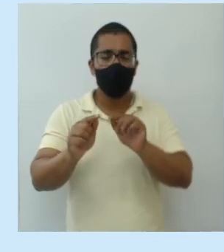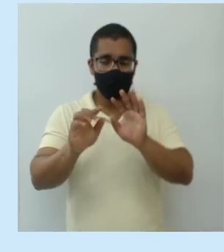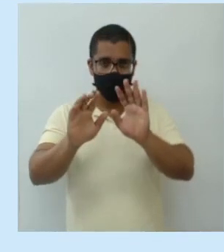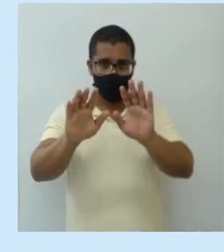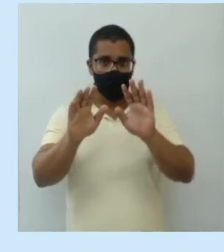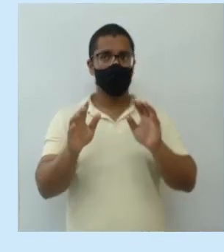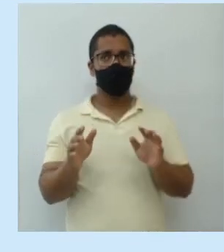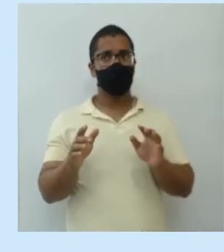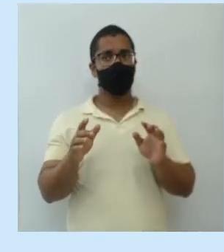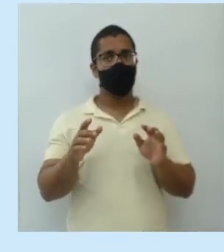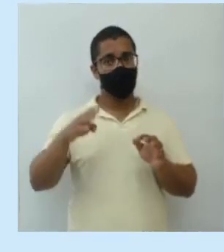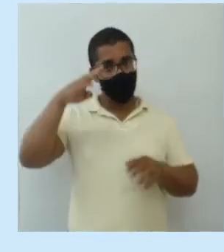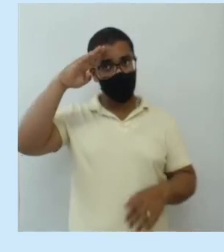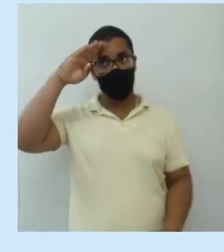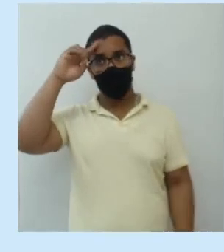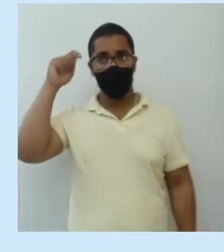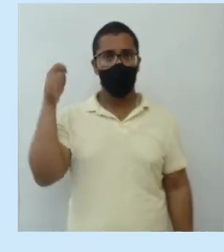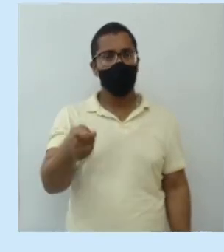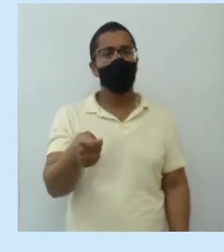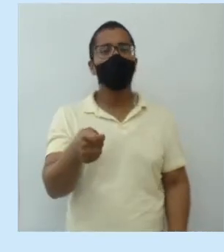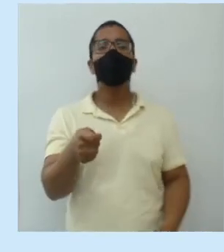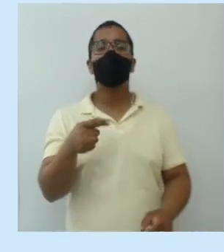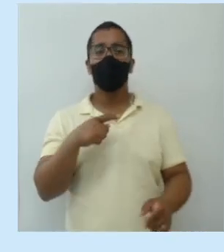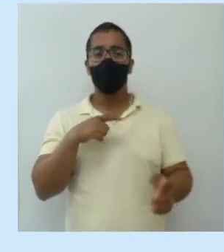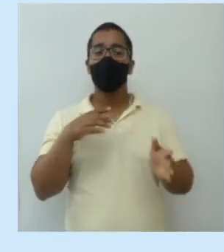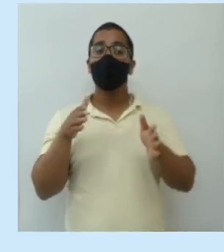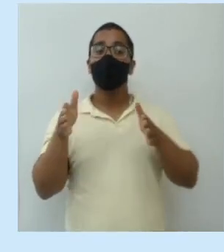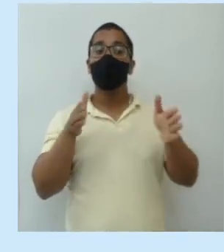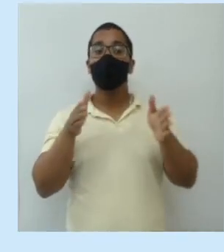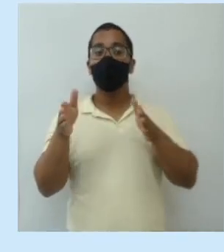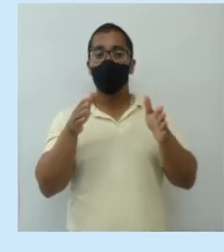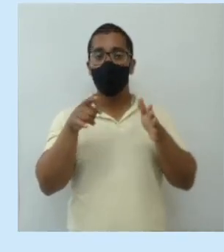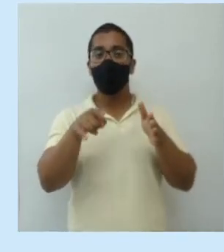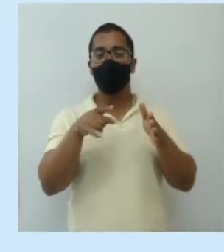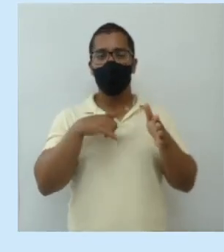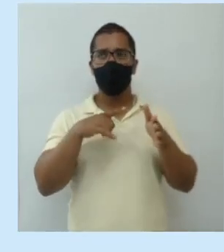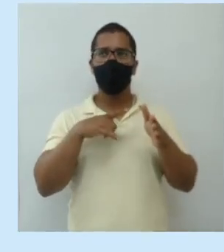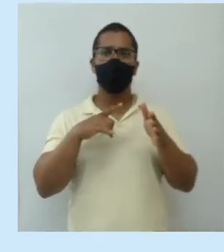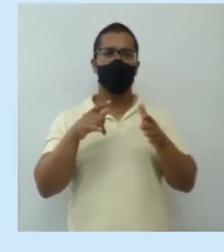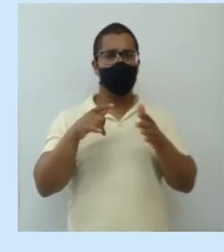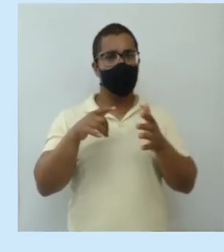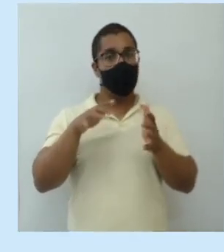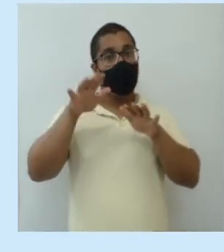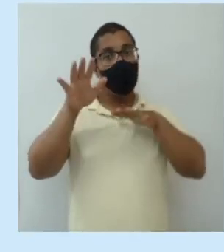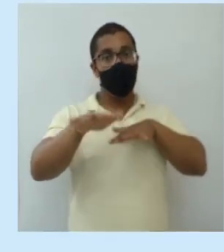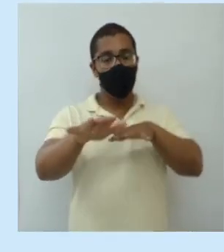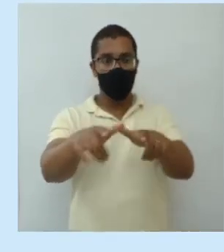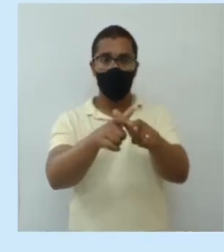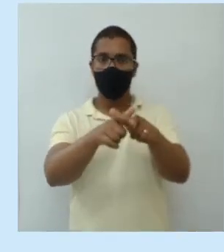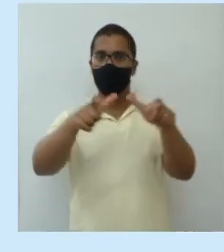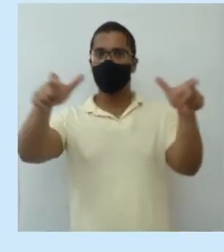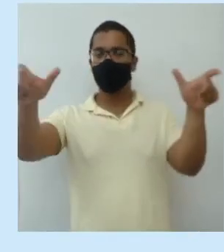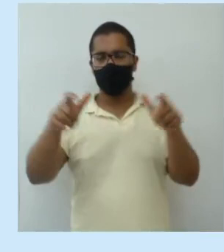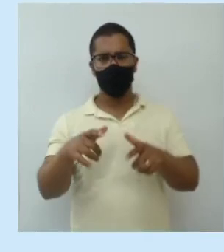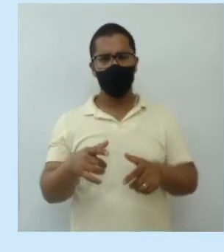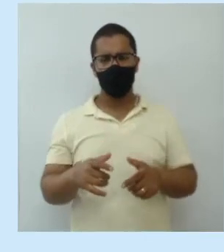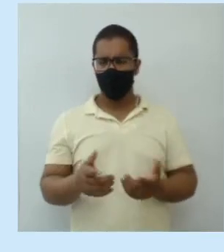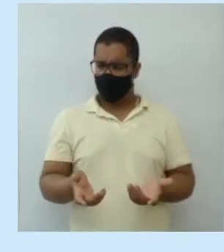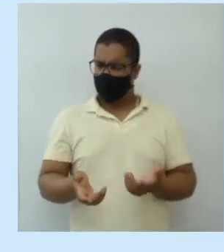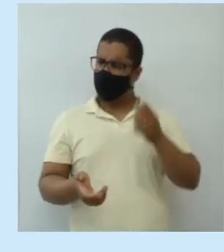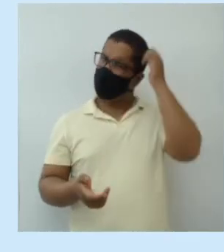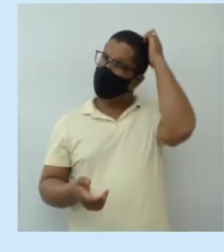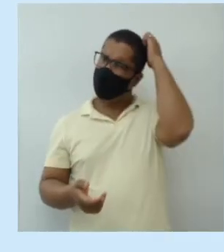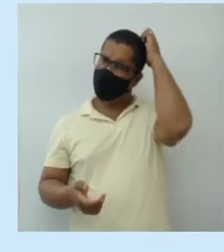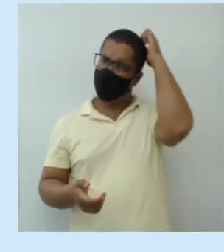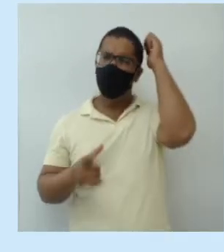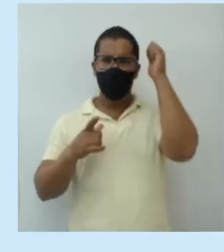militar ela vai provocar um tempo propício para a efervescência desses movimentos. Como assim, professor? Se a gente tem uma